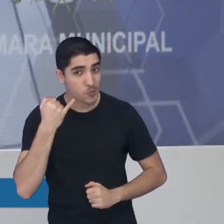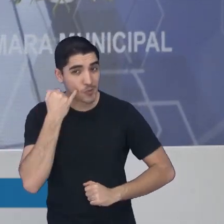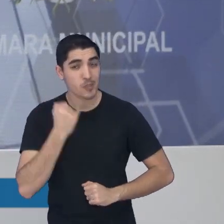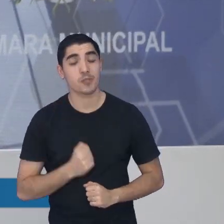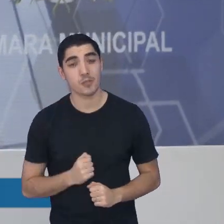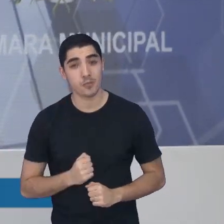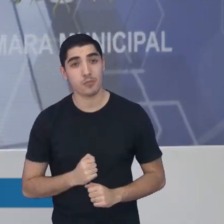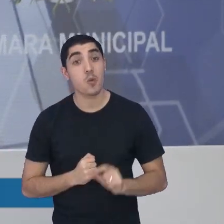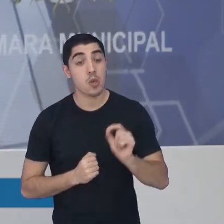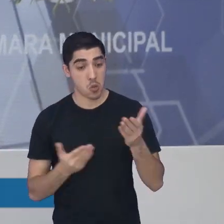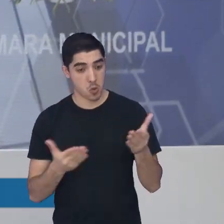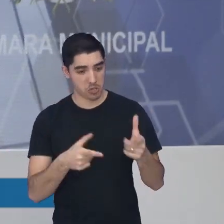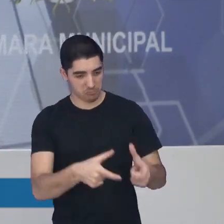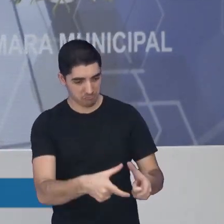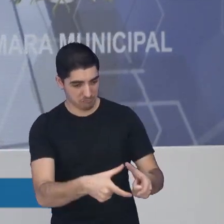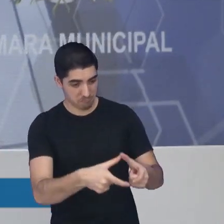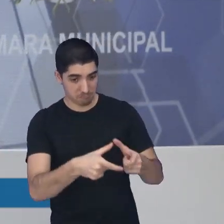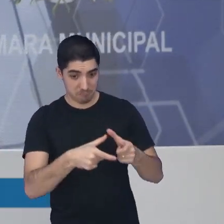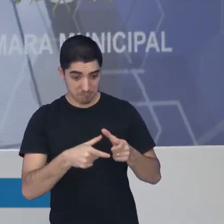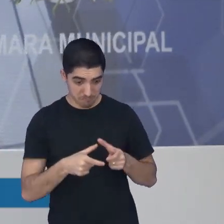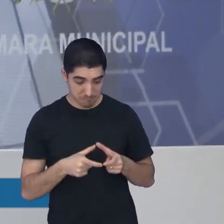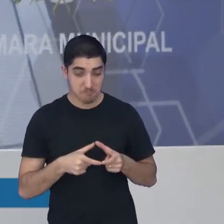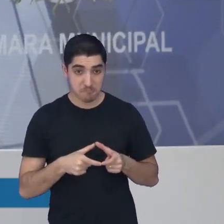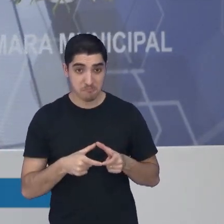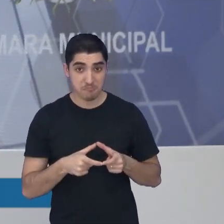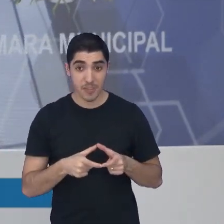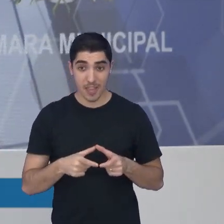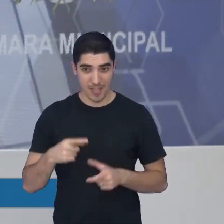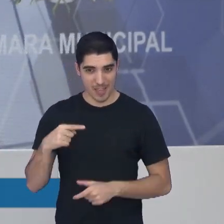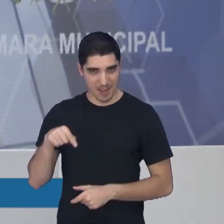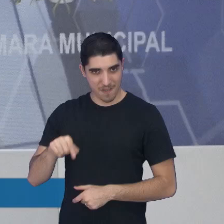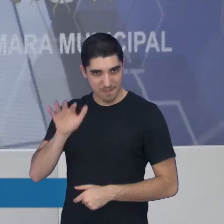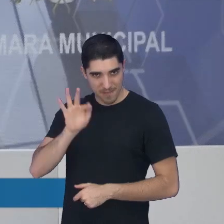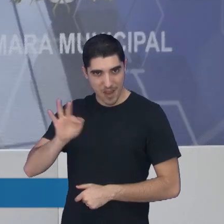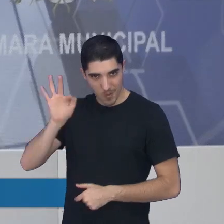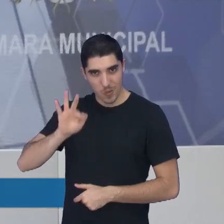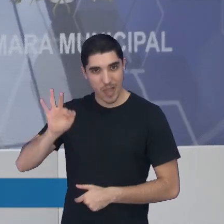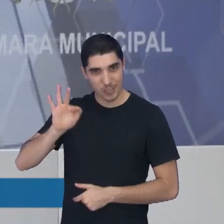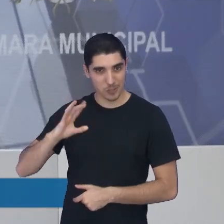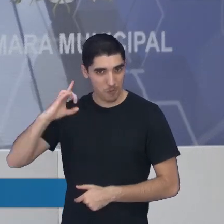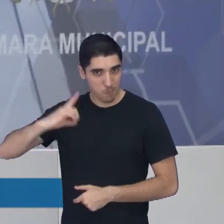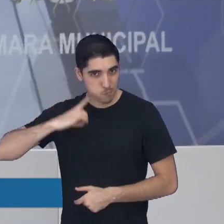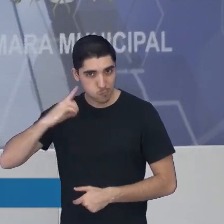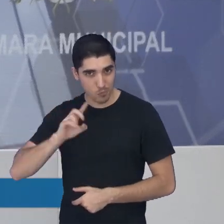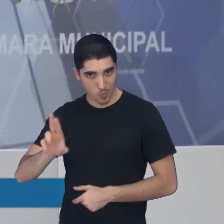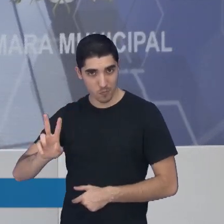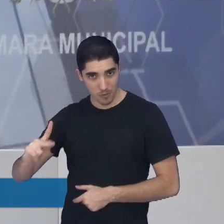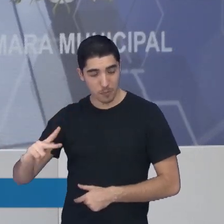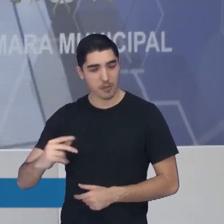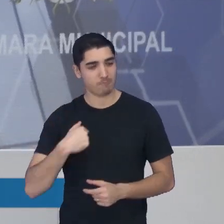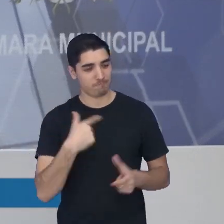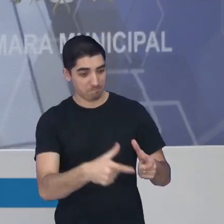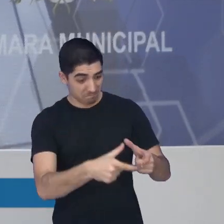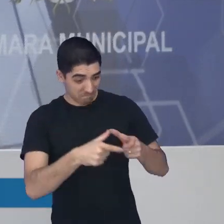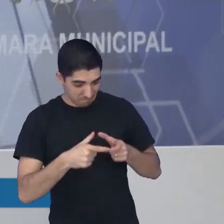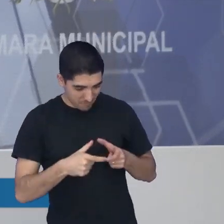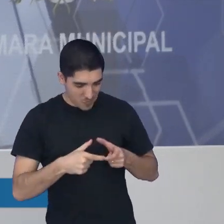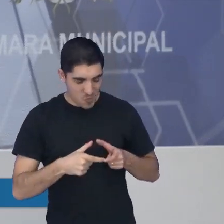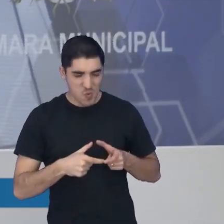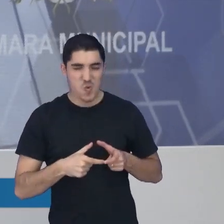da outorga da medalha Cassiano Ricardo, à Faculdade de Direito da Univap, é para nós um orgulho